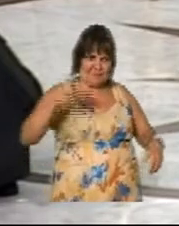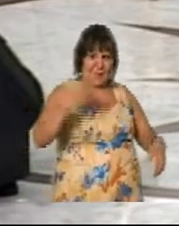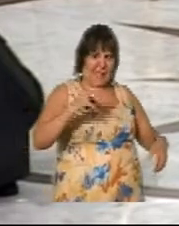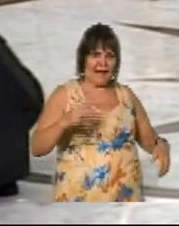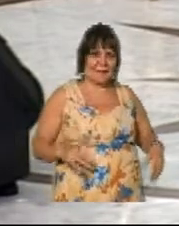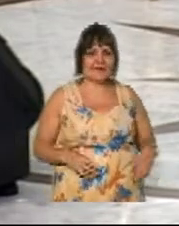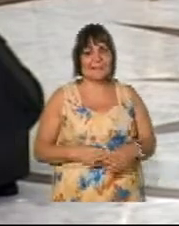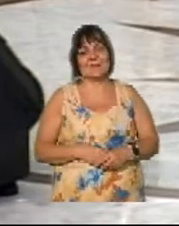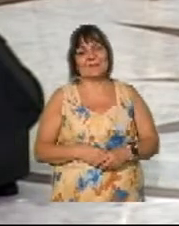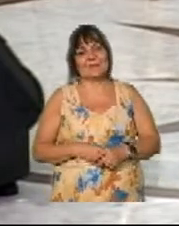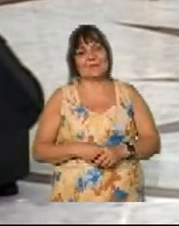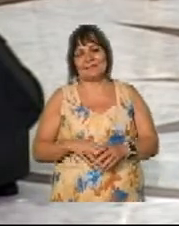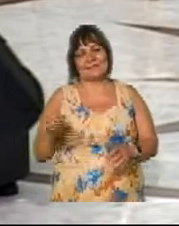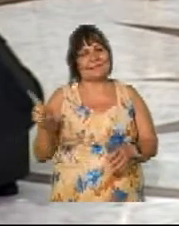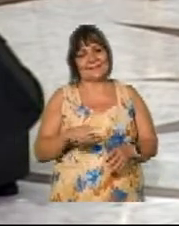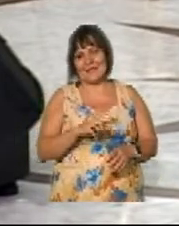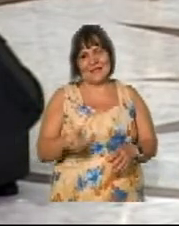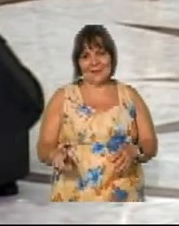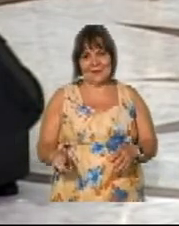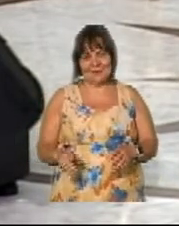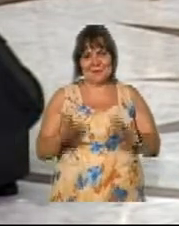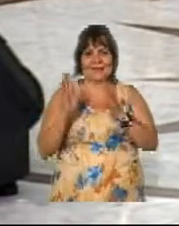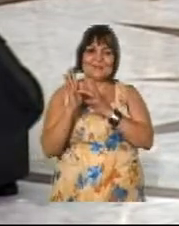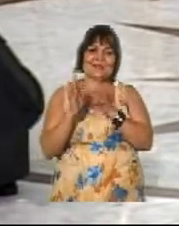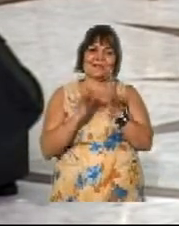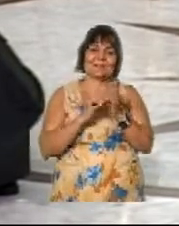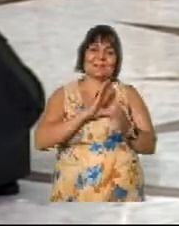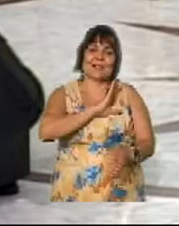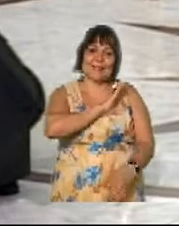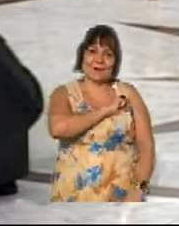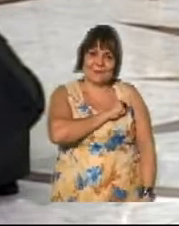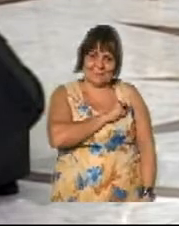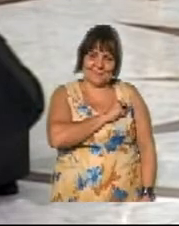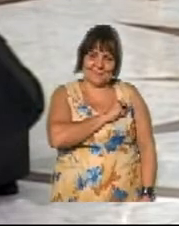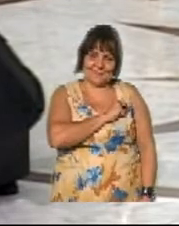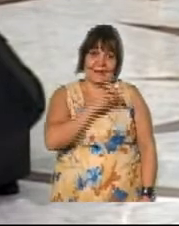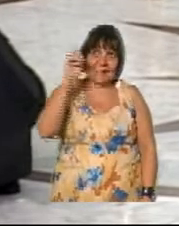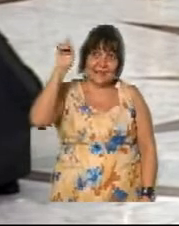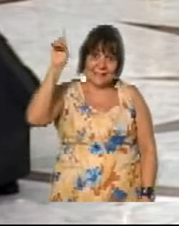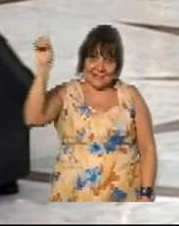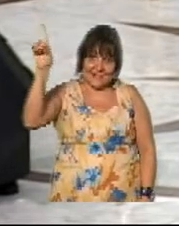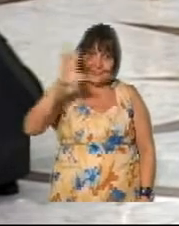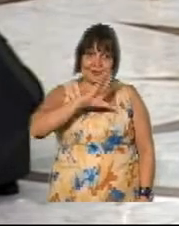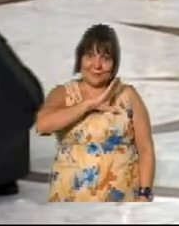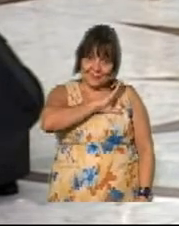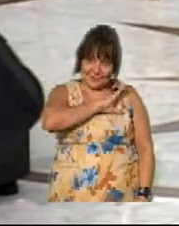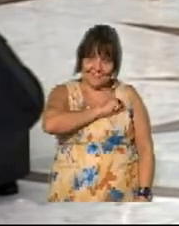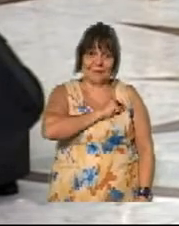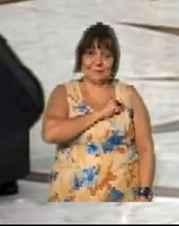chicoteia, 40 chicotes menos um, apedreja, mata a mulher. Jesus disse, não, vem cá.